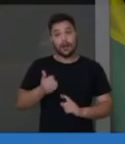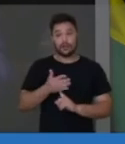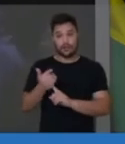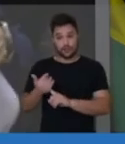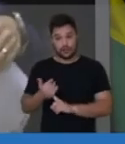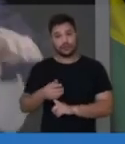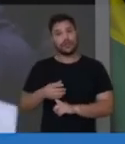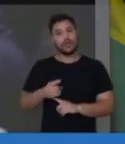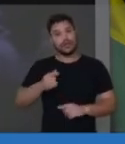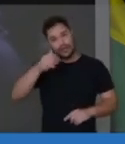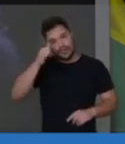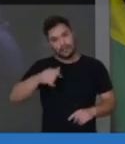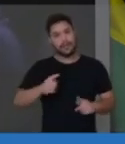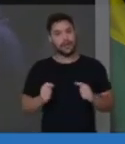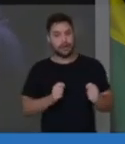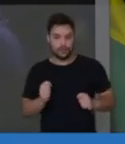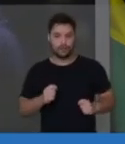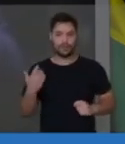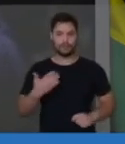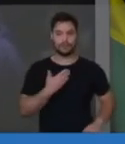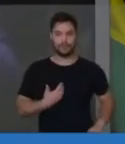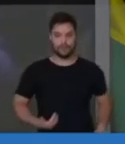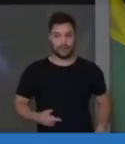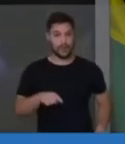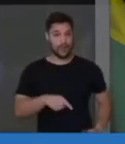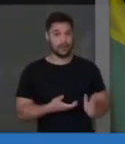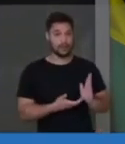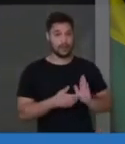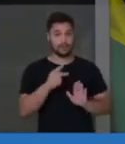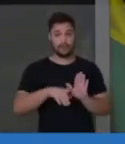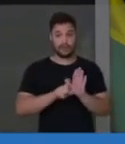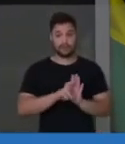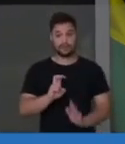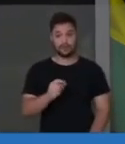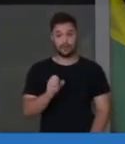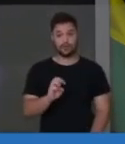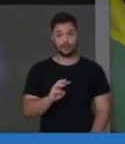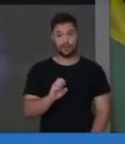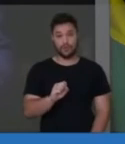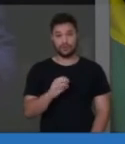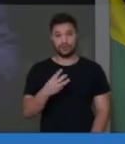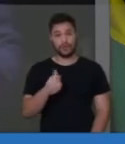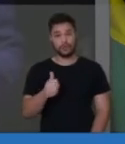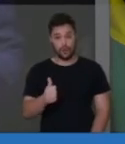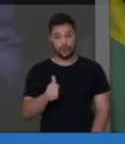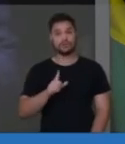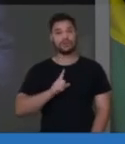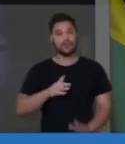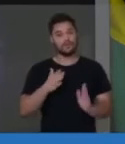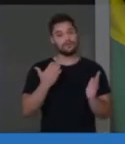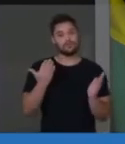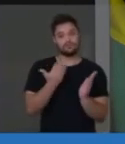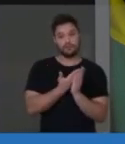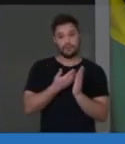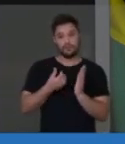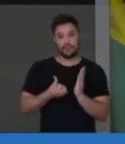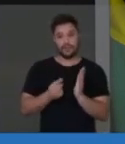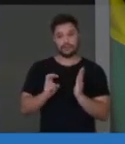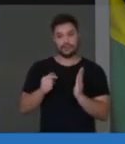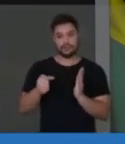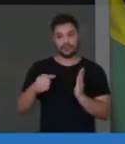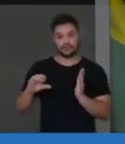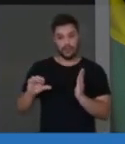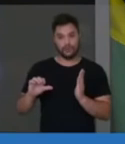onerosa para o poder público. Na Câmara dos Deputados, o PL 583 de 2011 foi apensado ao PL 6579